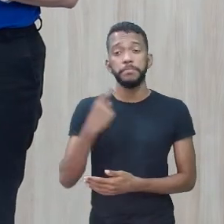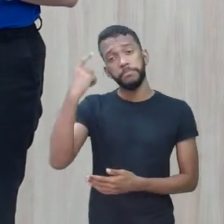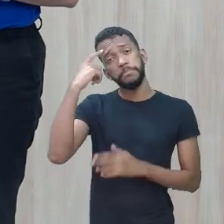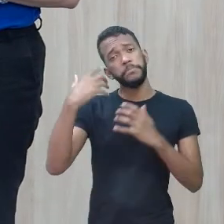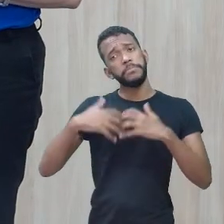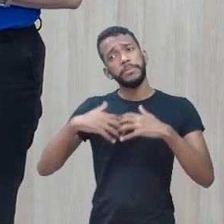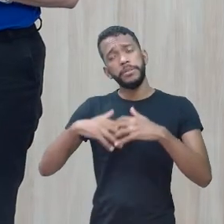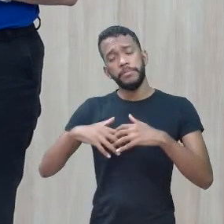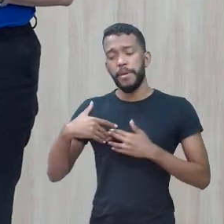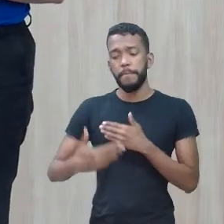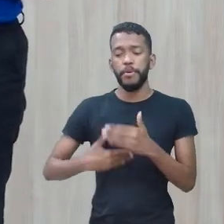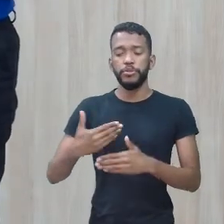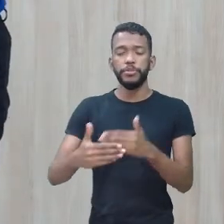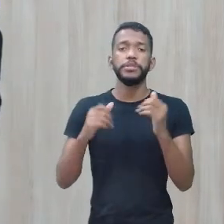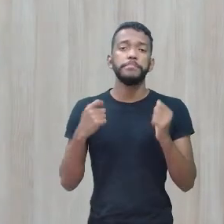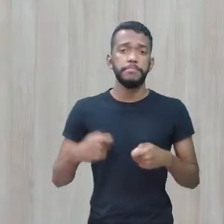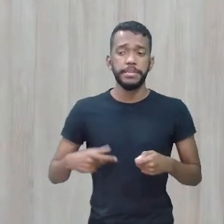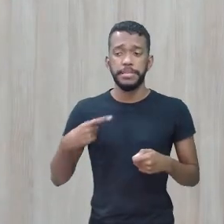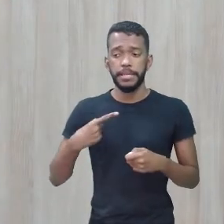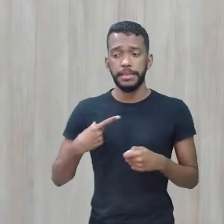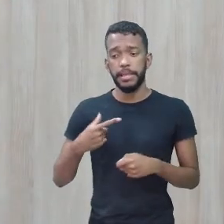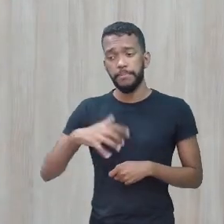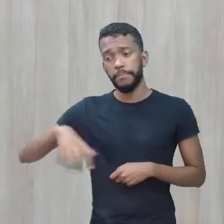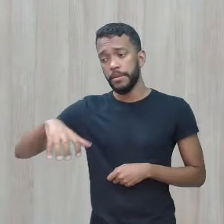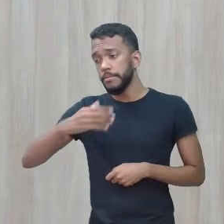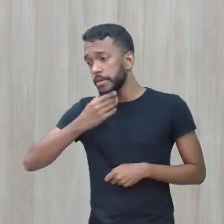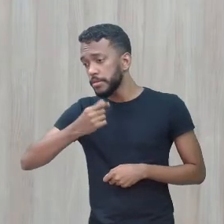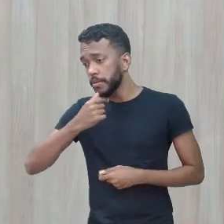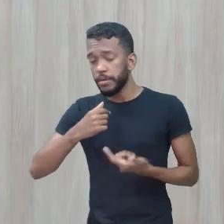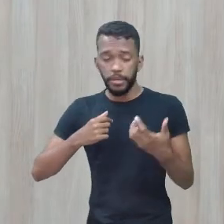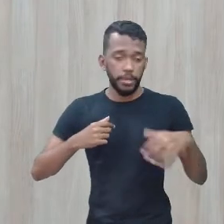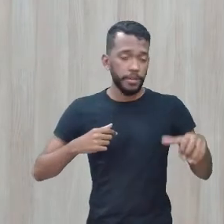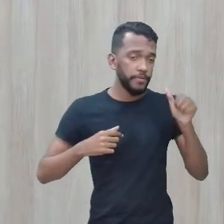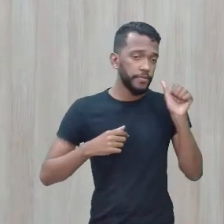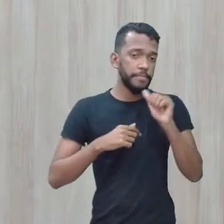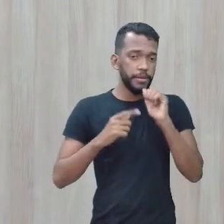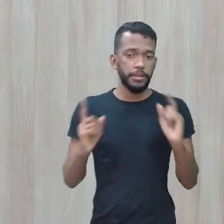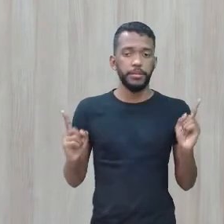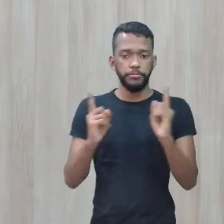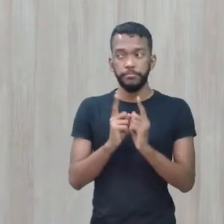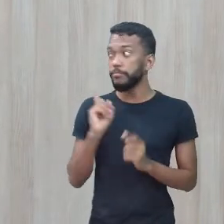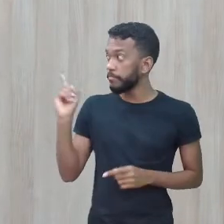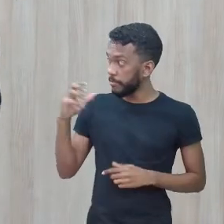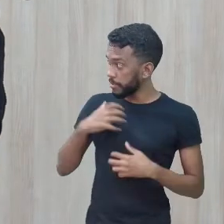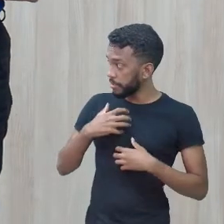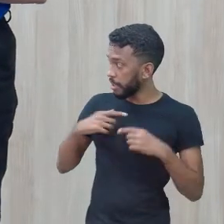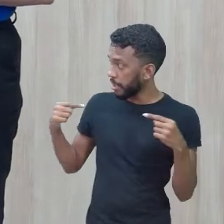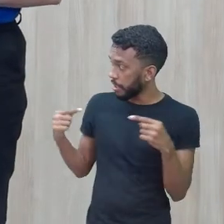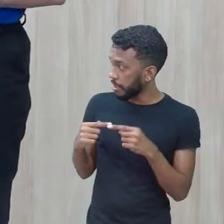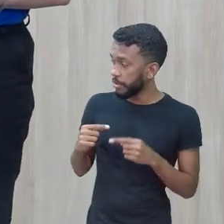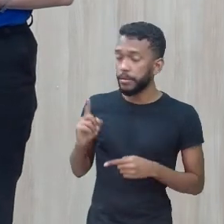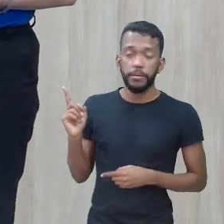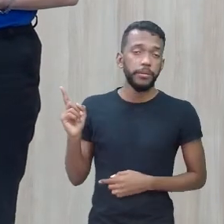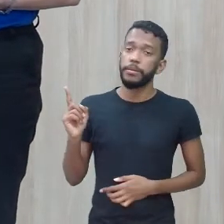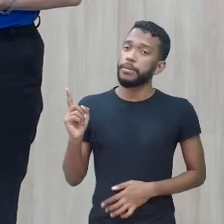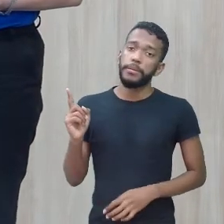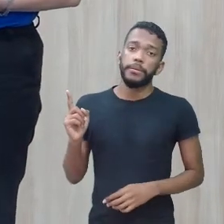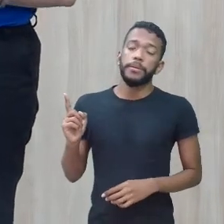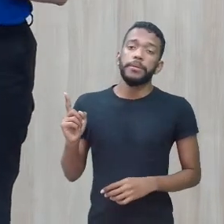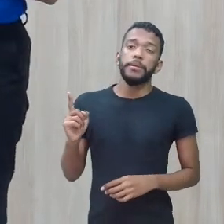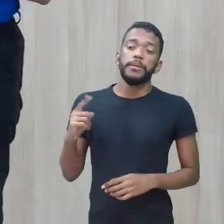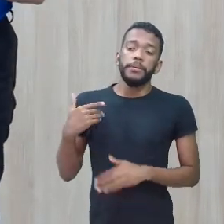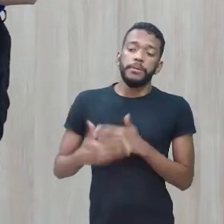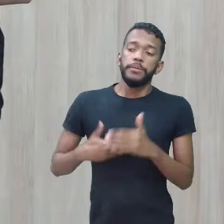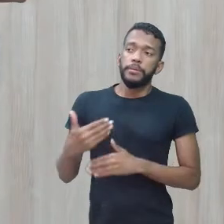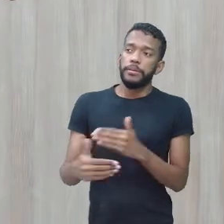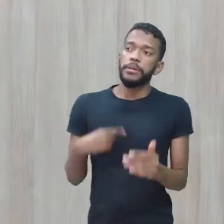reproduzir, precisa ter o masculino e o feminino. Nesses casos aí, da reprodução assexuada,